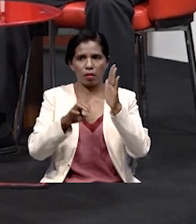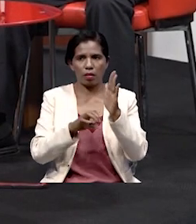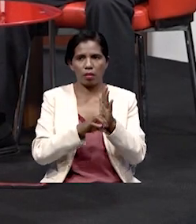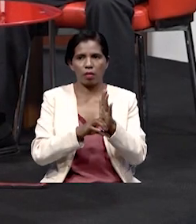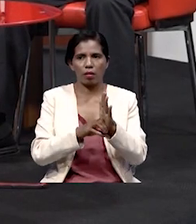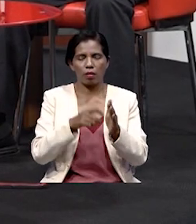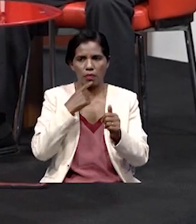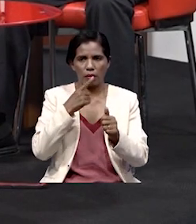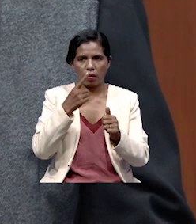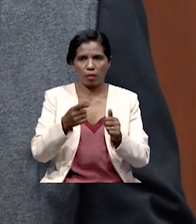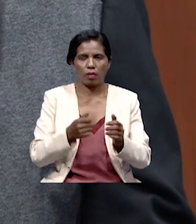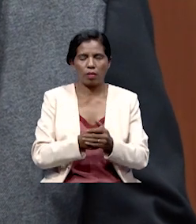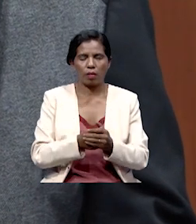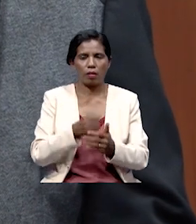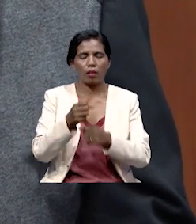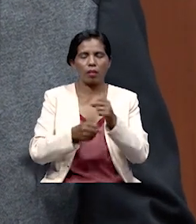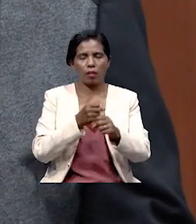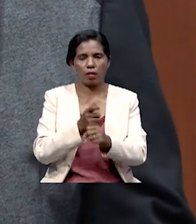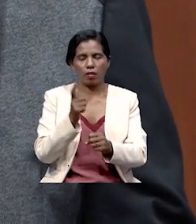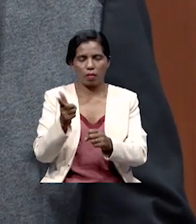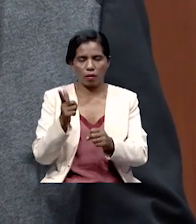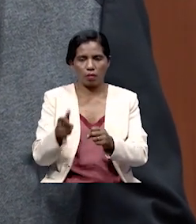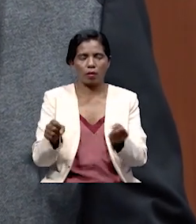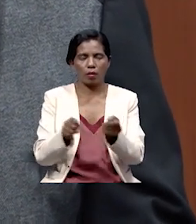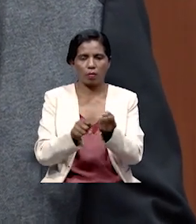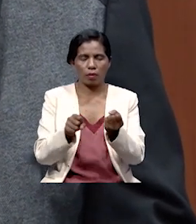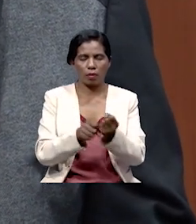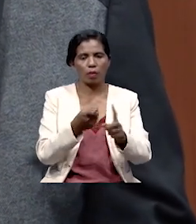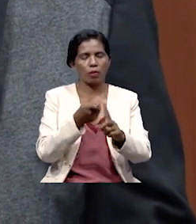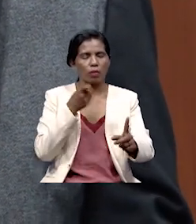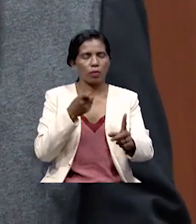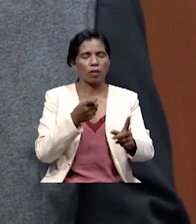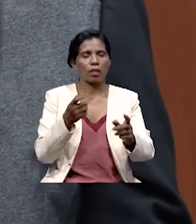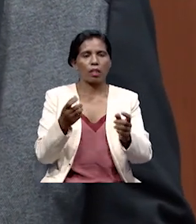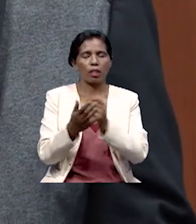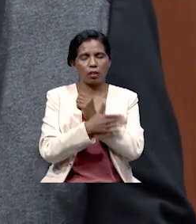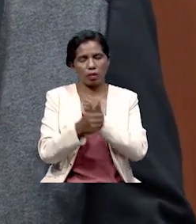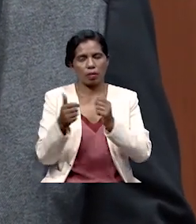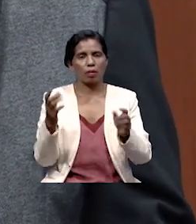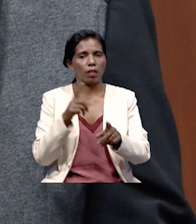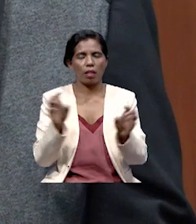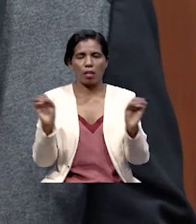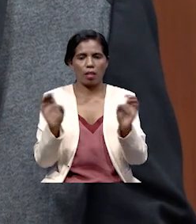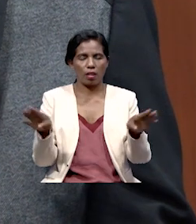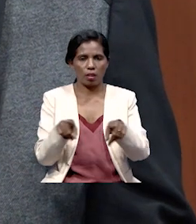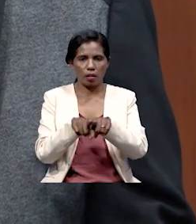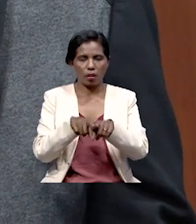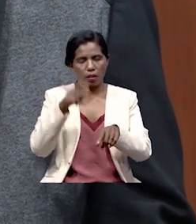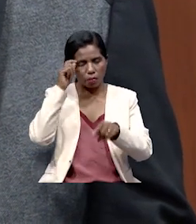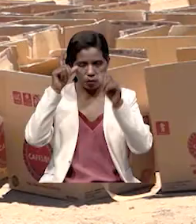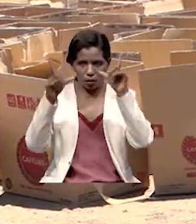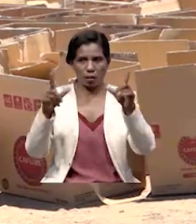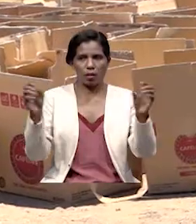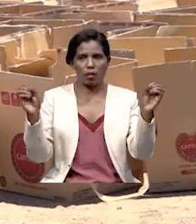Ricardo Neuhateten, durante tinan ruanulu exportação no importação la balanço, tamba Timor-Leste la ia investimento, mas